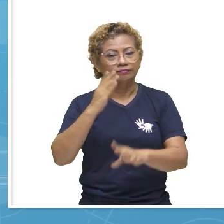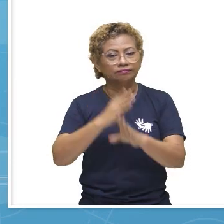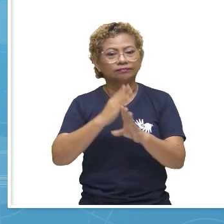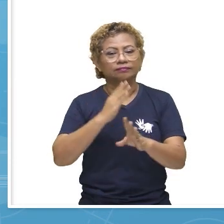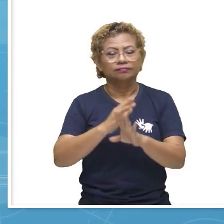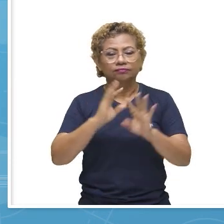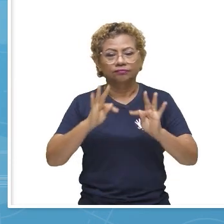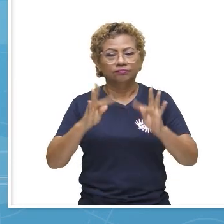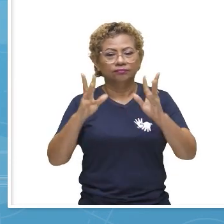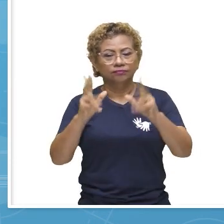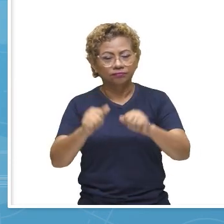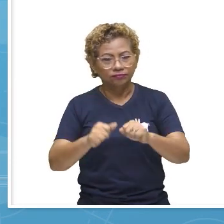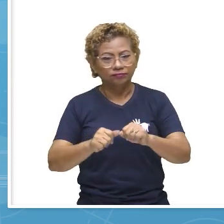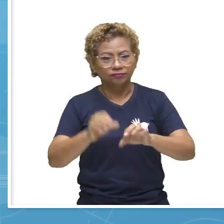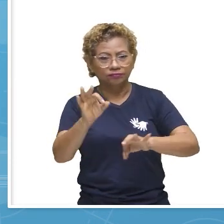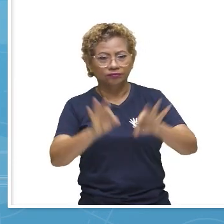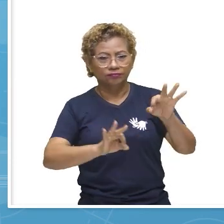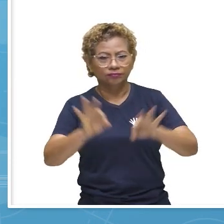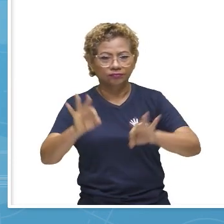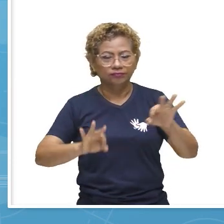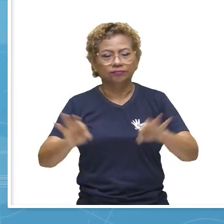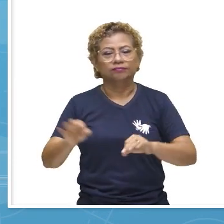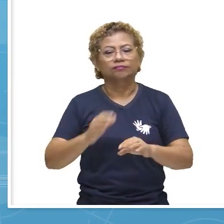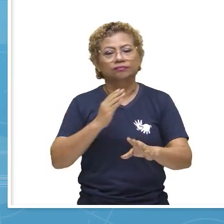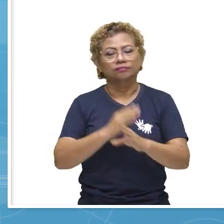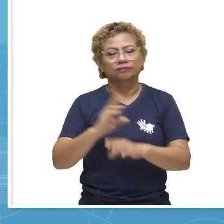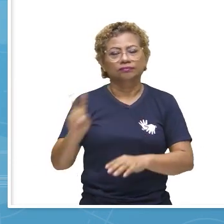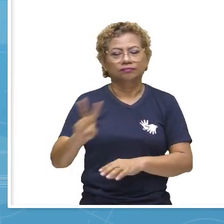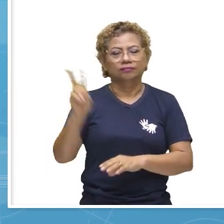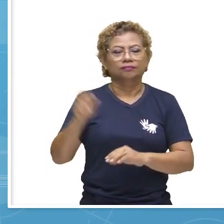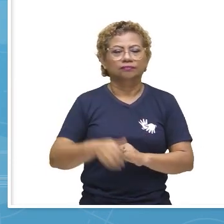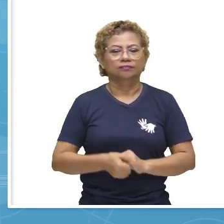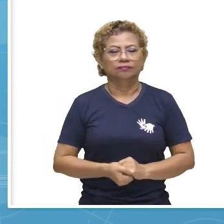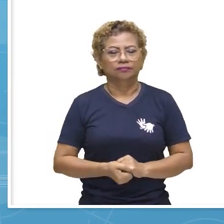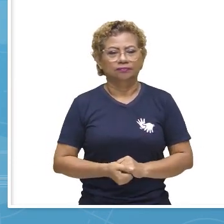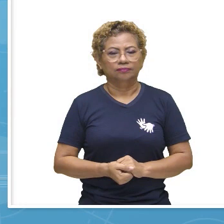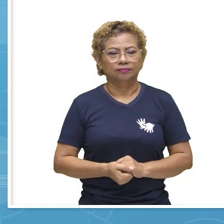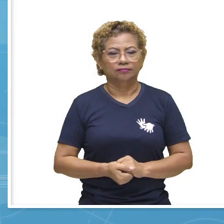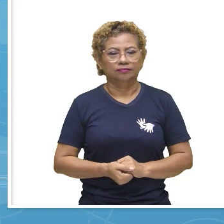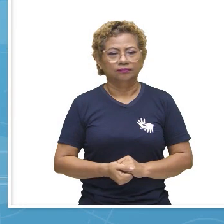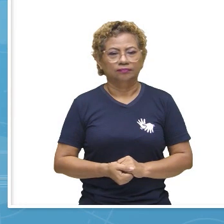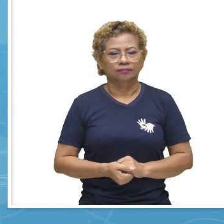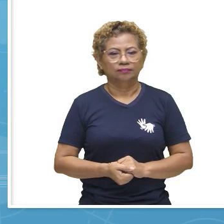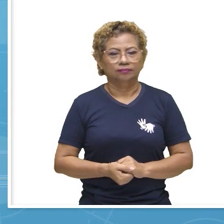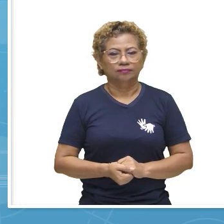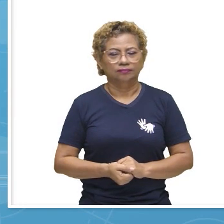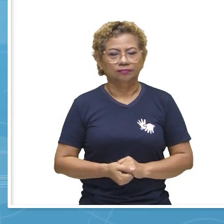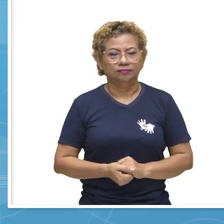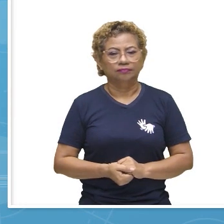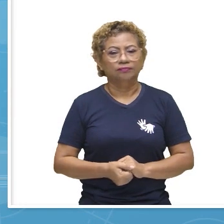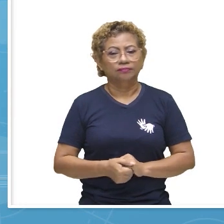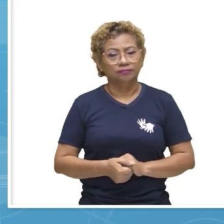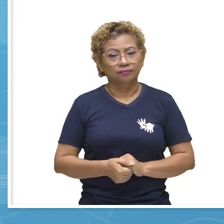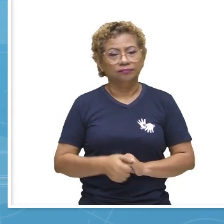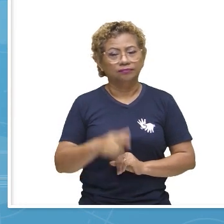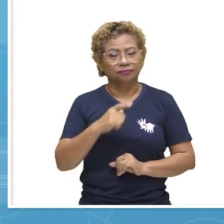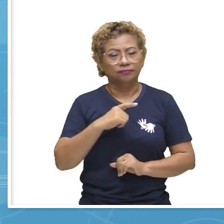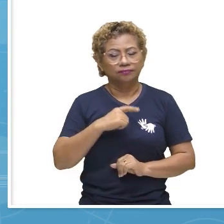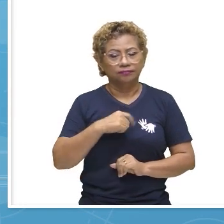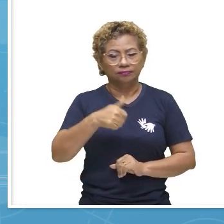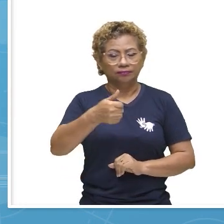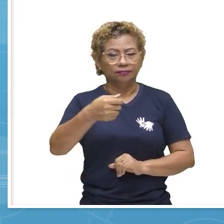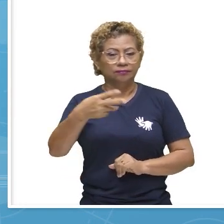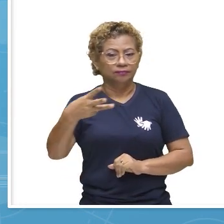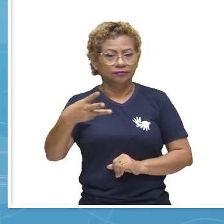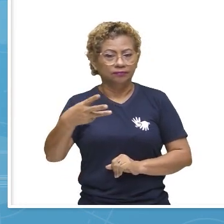fórmula aqui, né? Para encontrar os valores. Aí encontrou aqui 13 e menos 8, mas a gente não tem